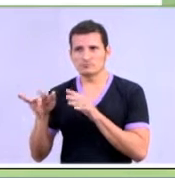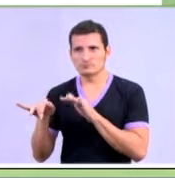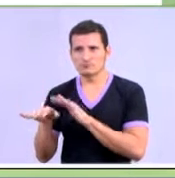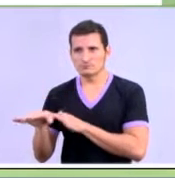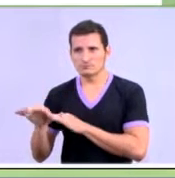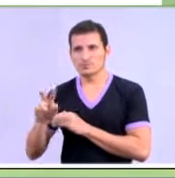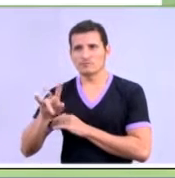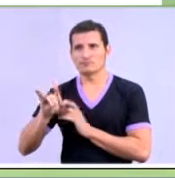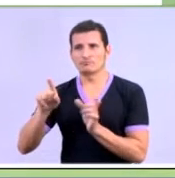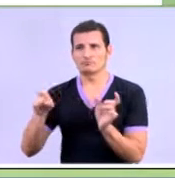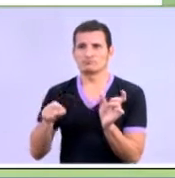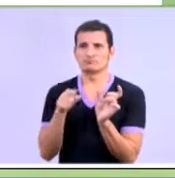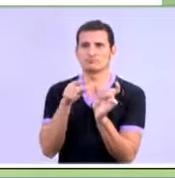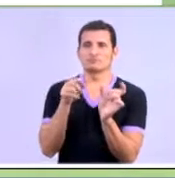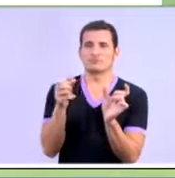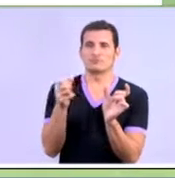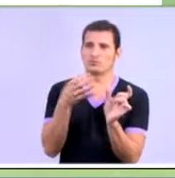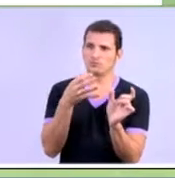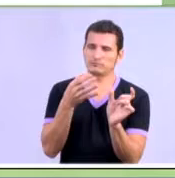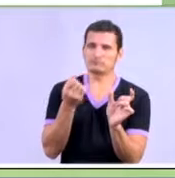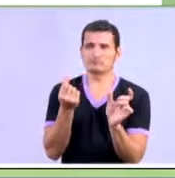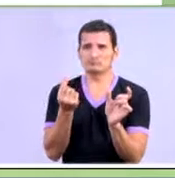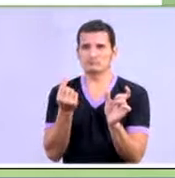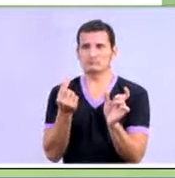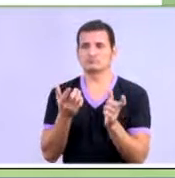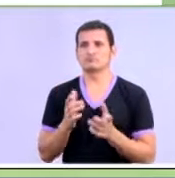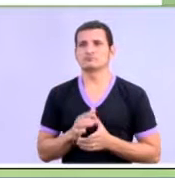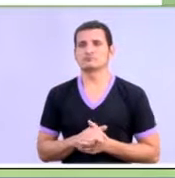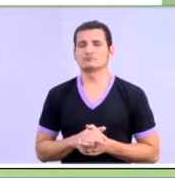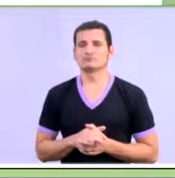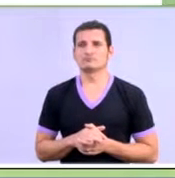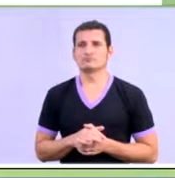depósito, ele vai me retornar um novo saldo. E eu posso até controlar isso aí.